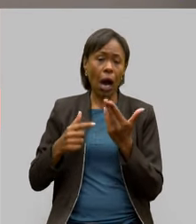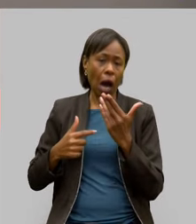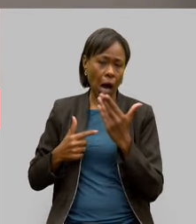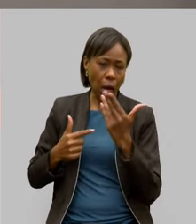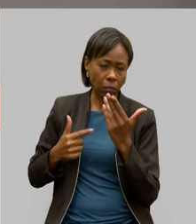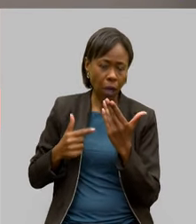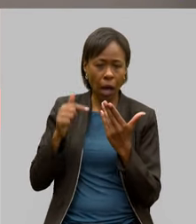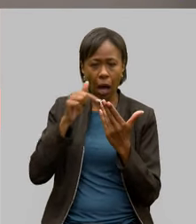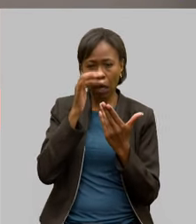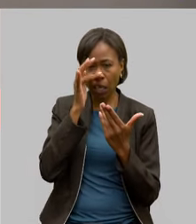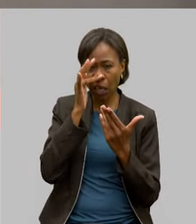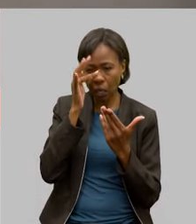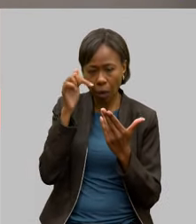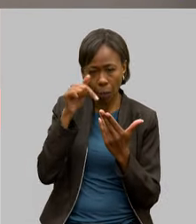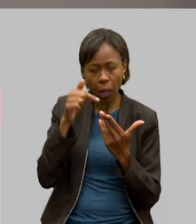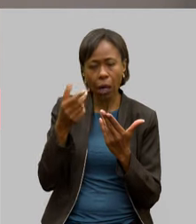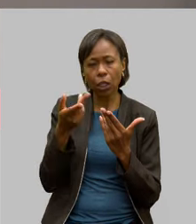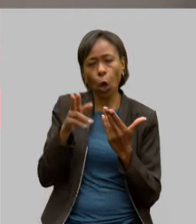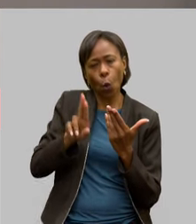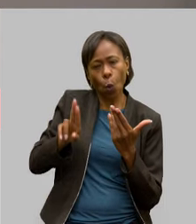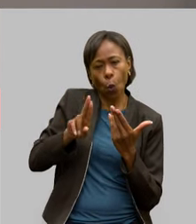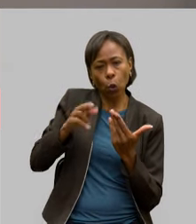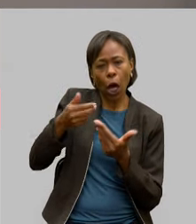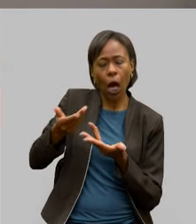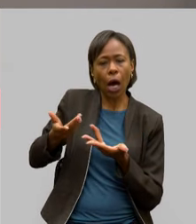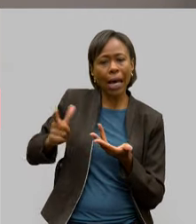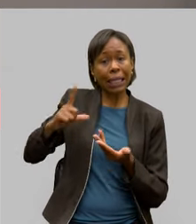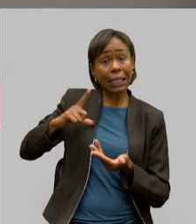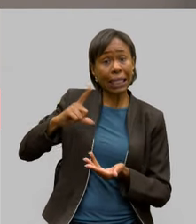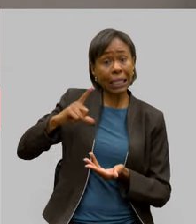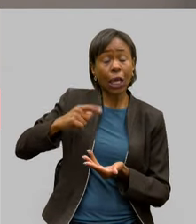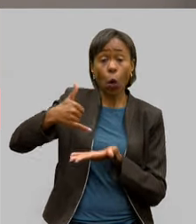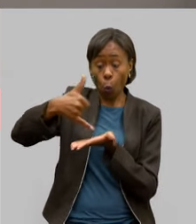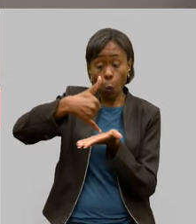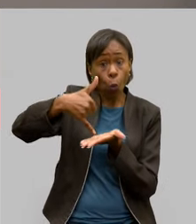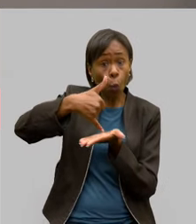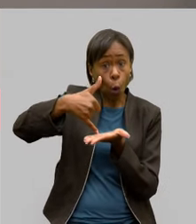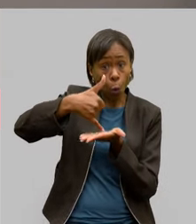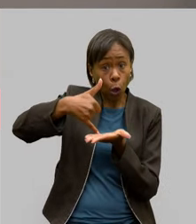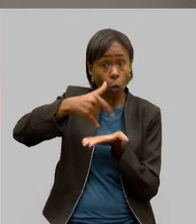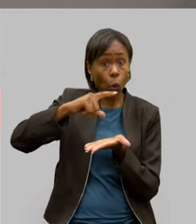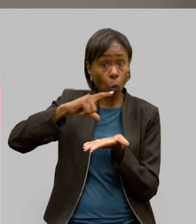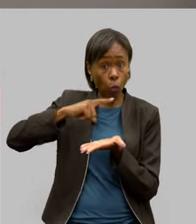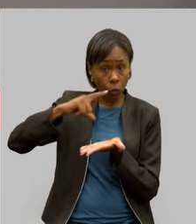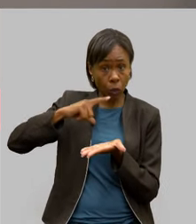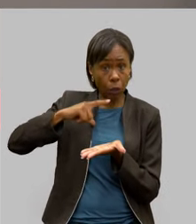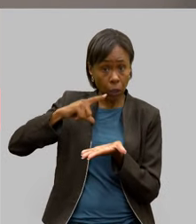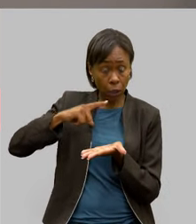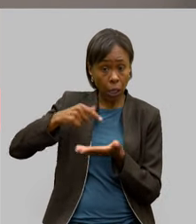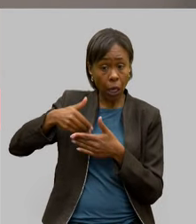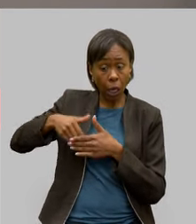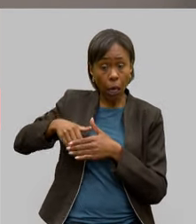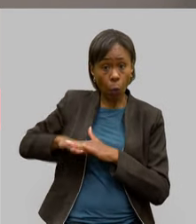própria do próprio porte da da do Óleo consigo poderia se enquadrar na conduta de crime